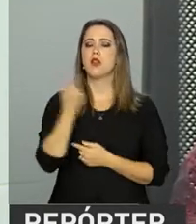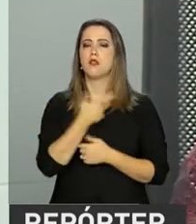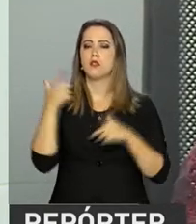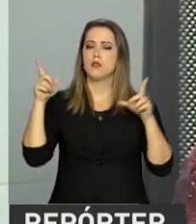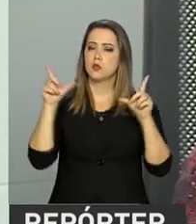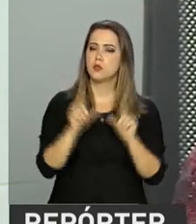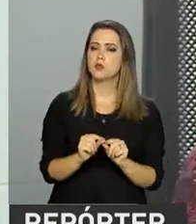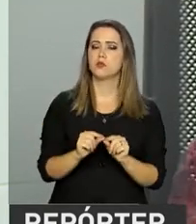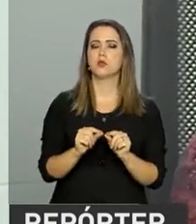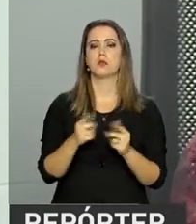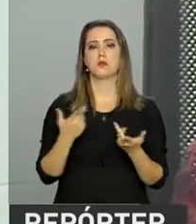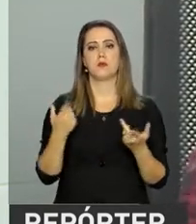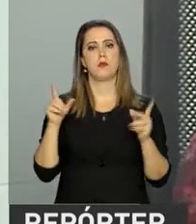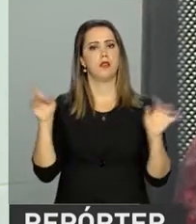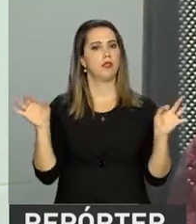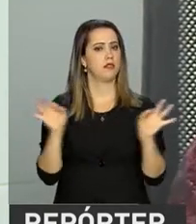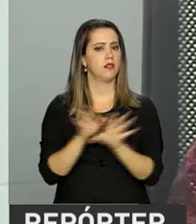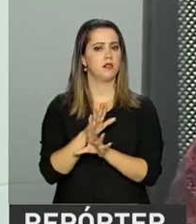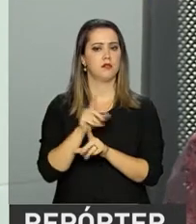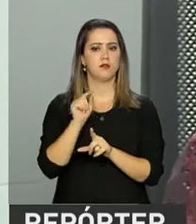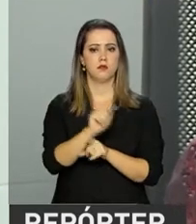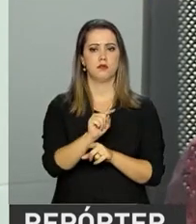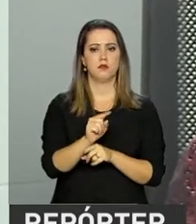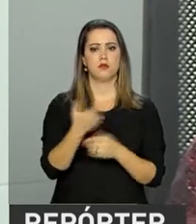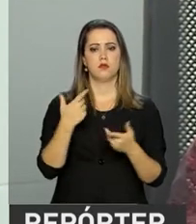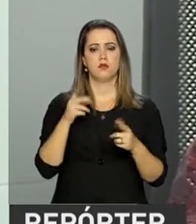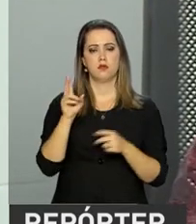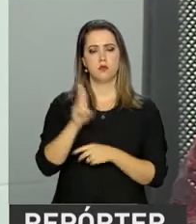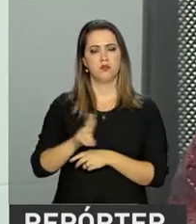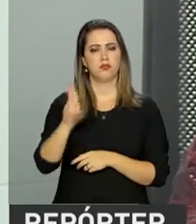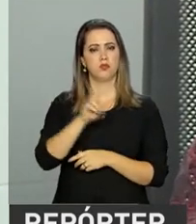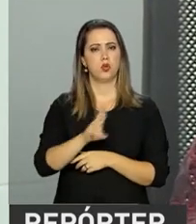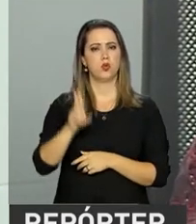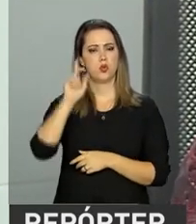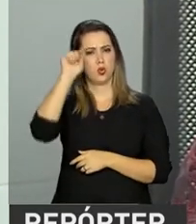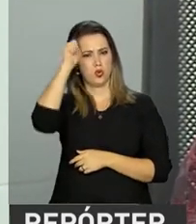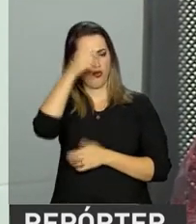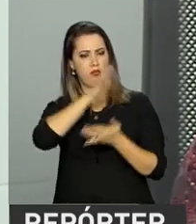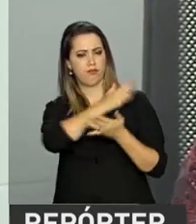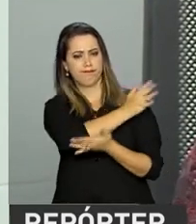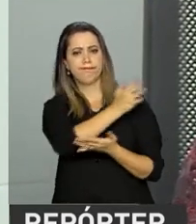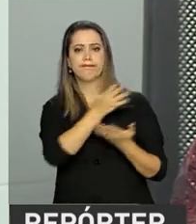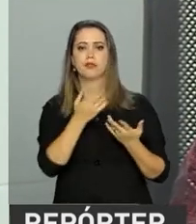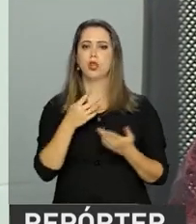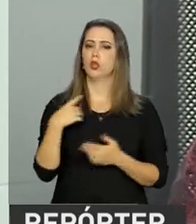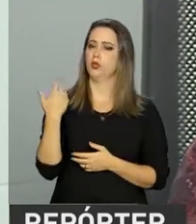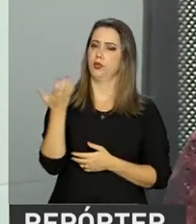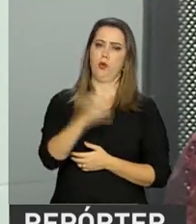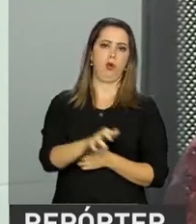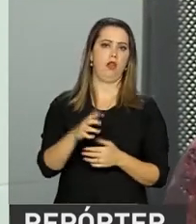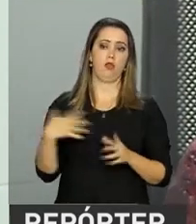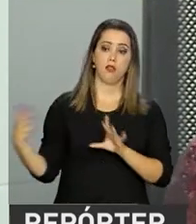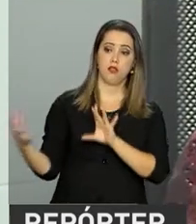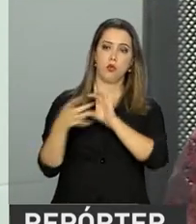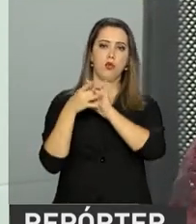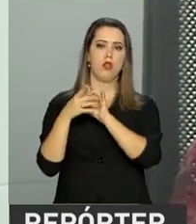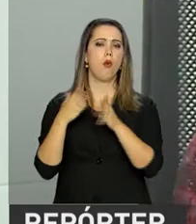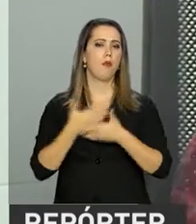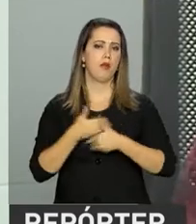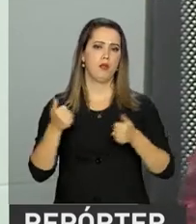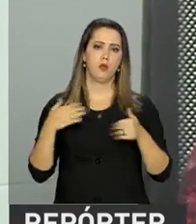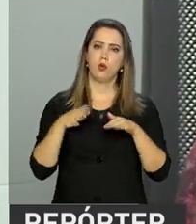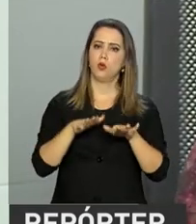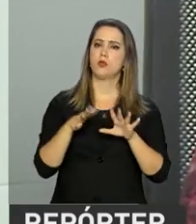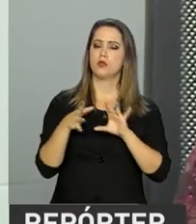reduzir bastante o talvez até eliminar essa forma de racismo mas não queremos assim no brasil nós queremos união inclusão